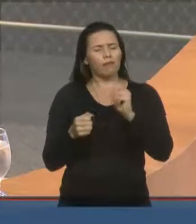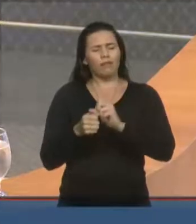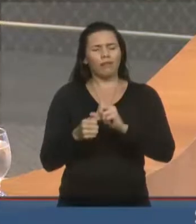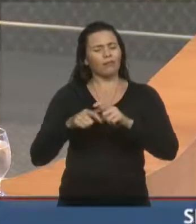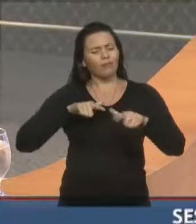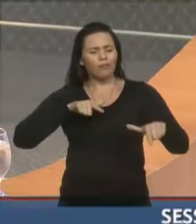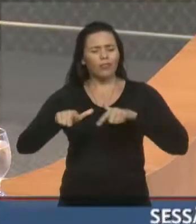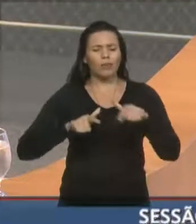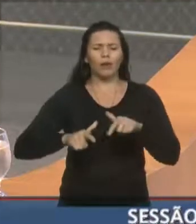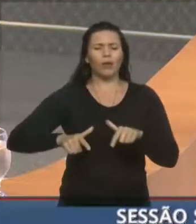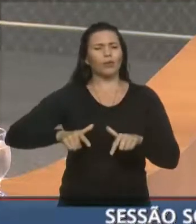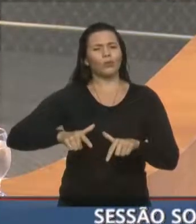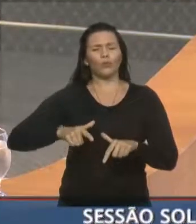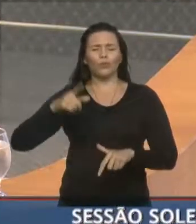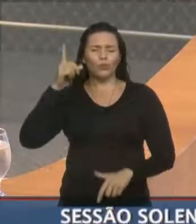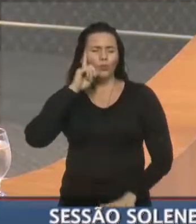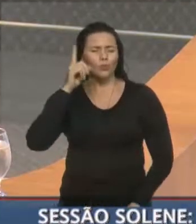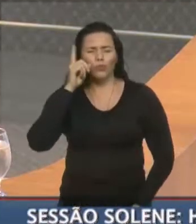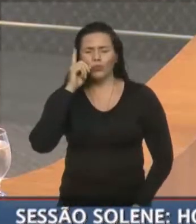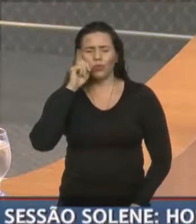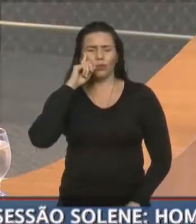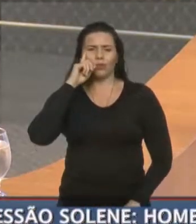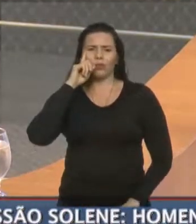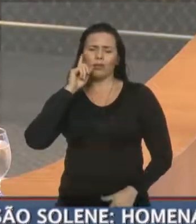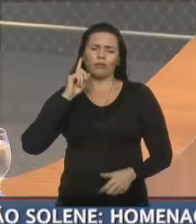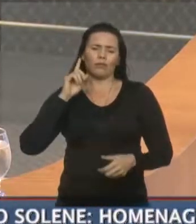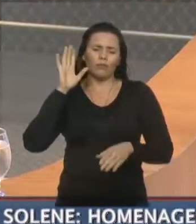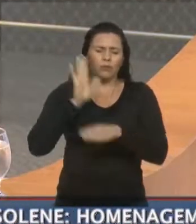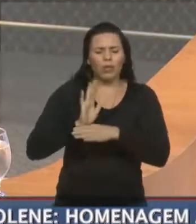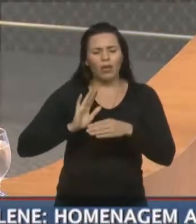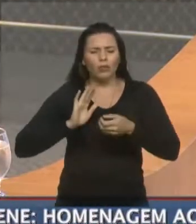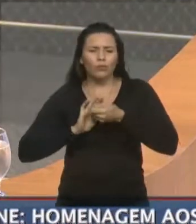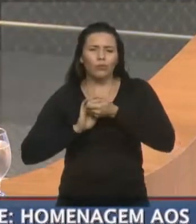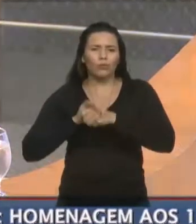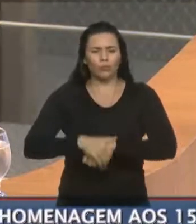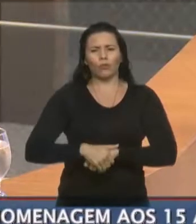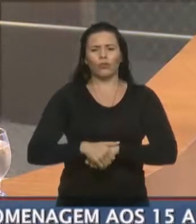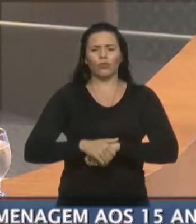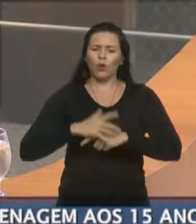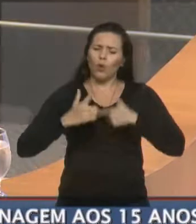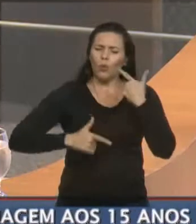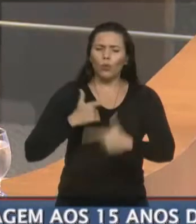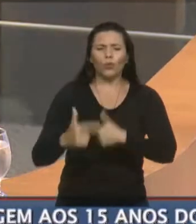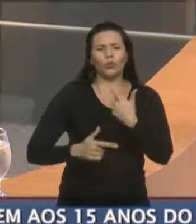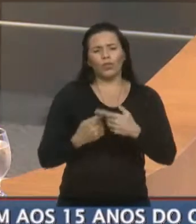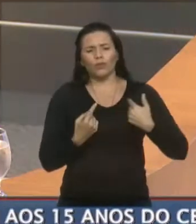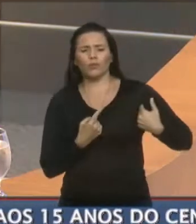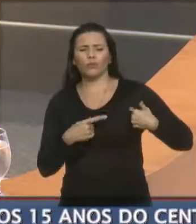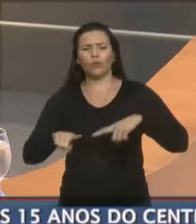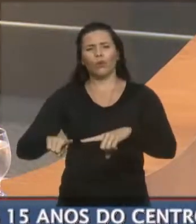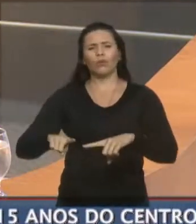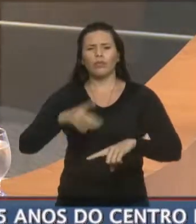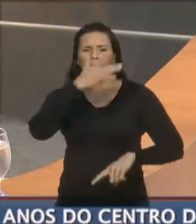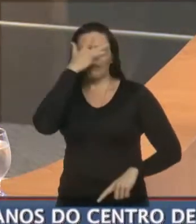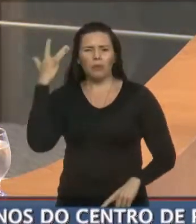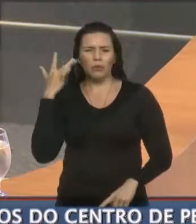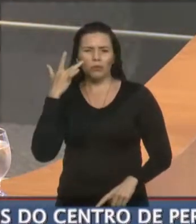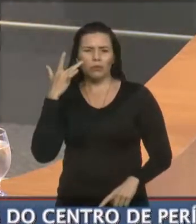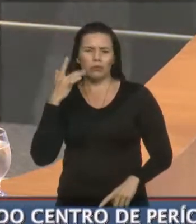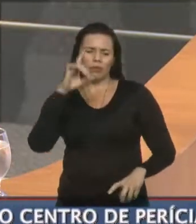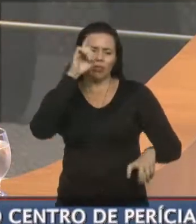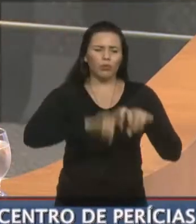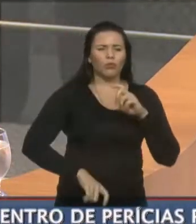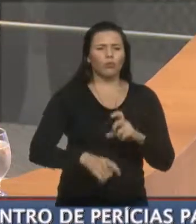anos, em nosso estado, tentando e combatendo aqueles que agridem as nossas crianças.